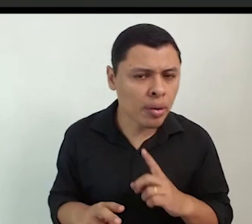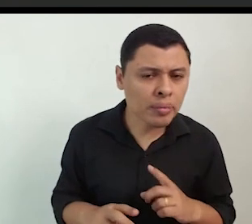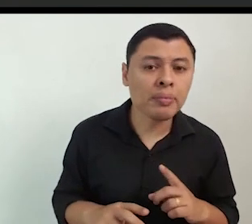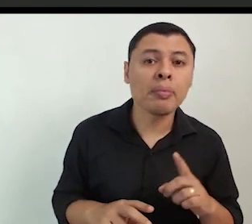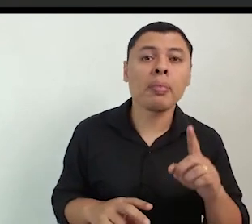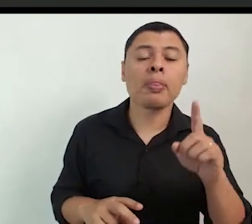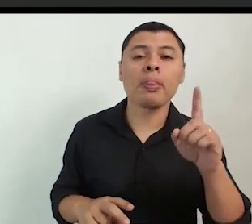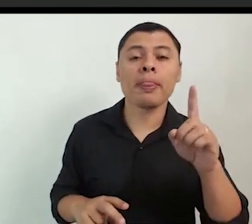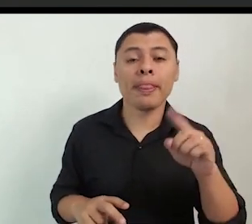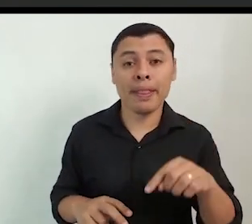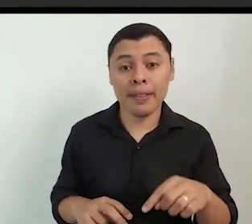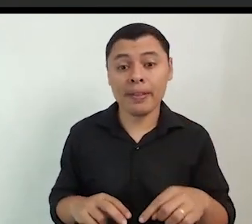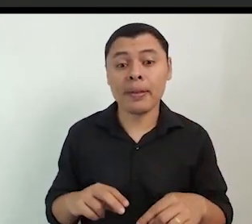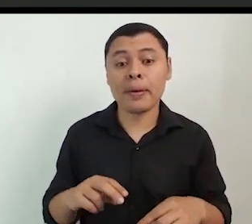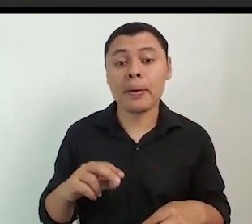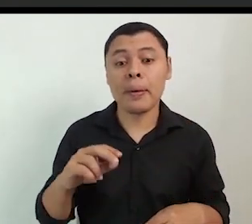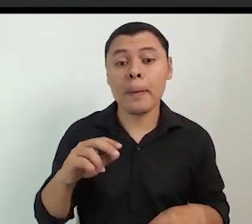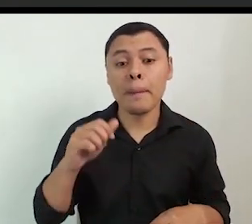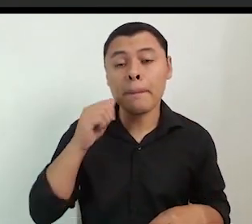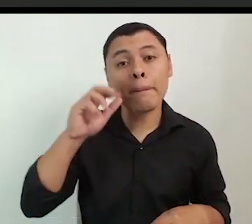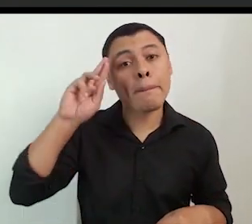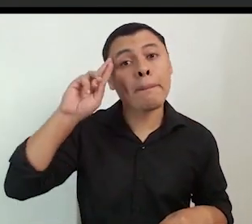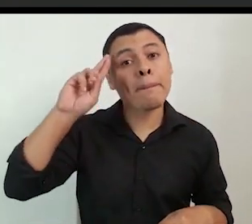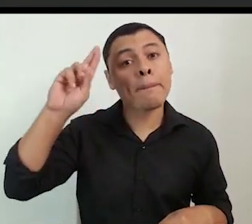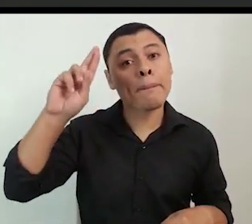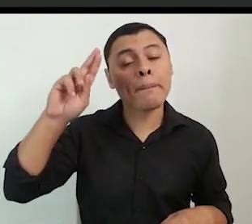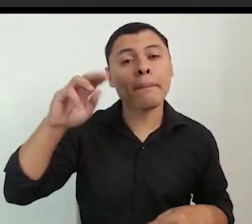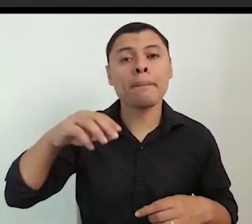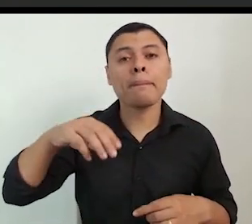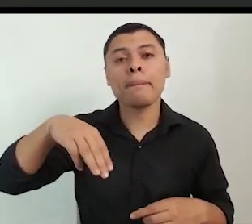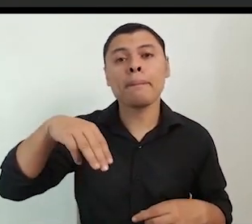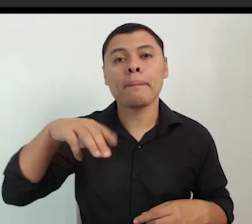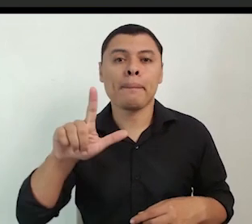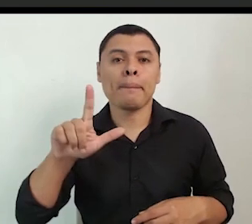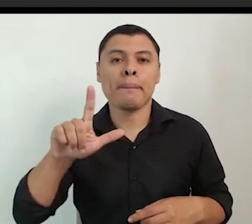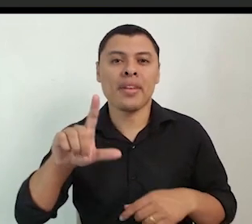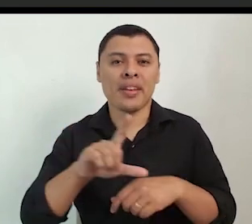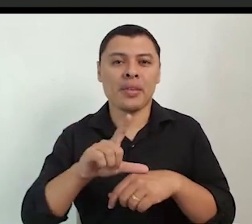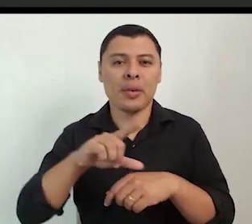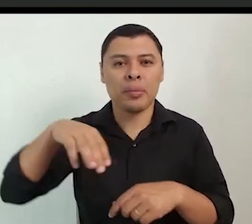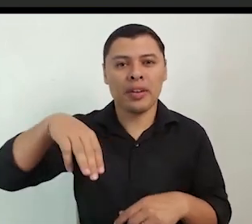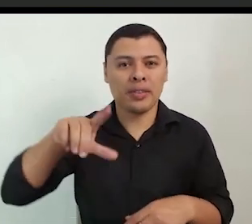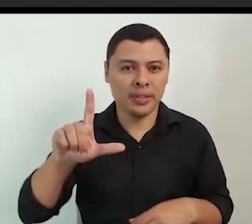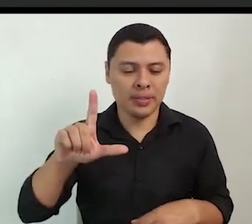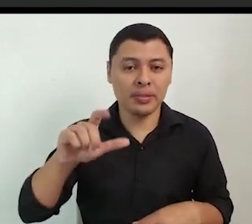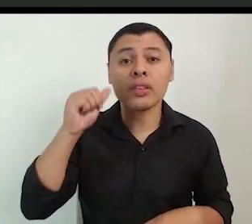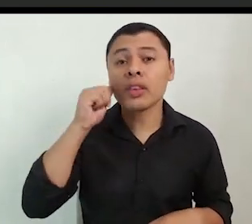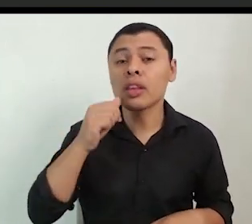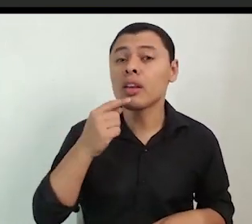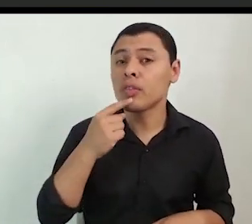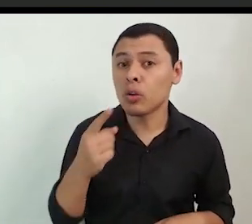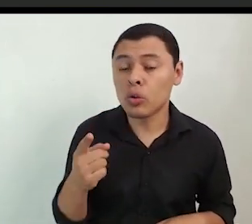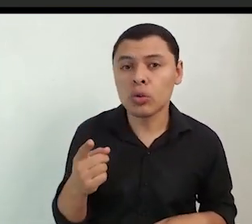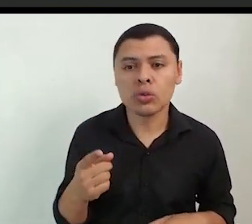é a dona do Magalu, tá? E ela diz o seguinte,